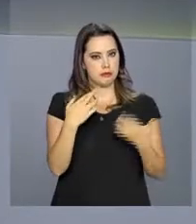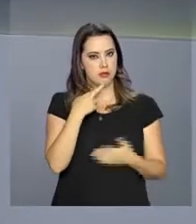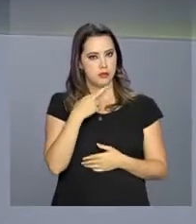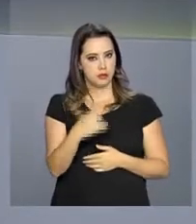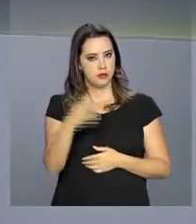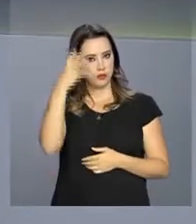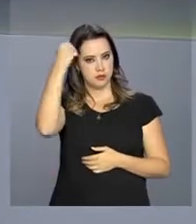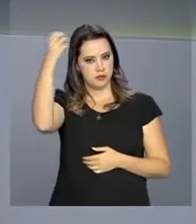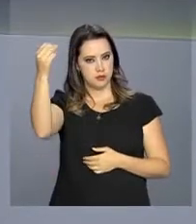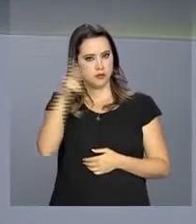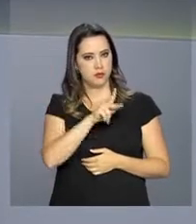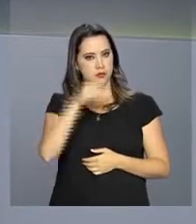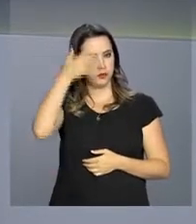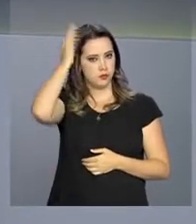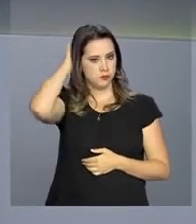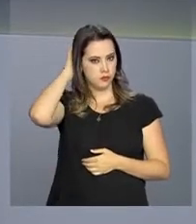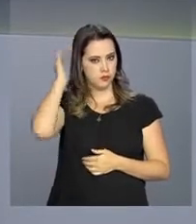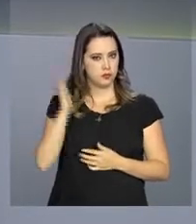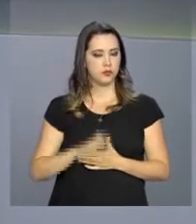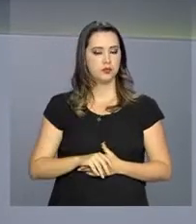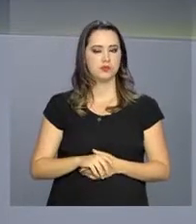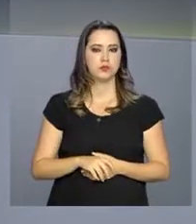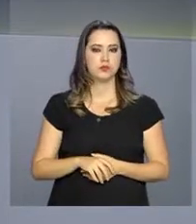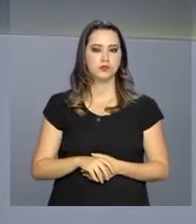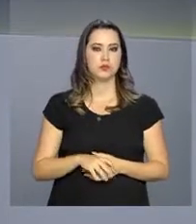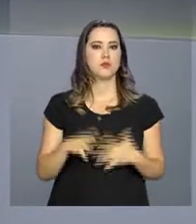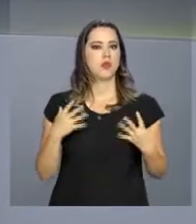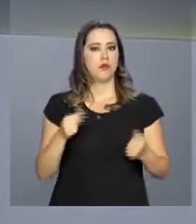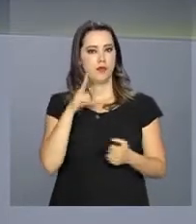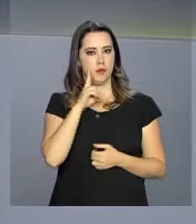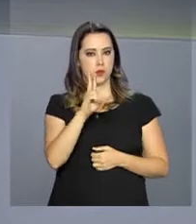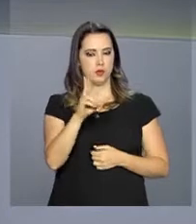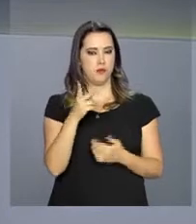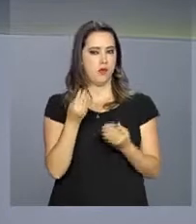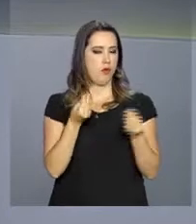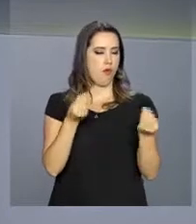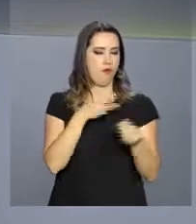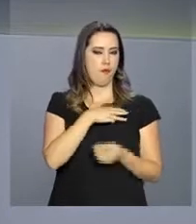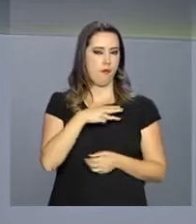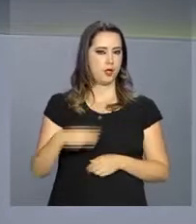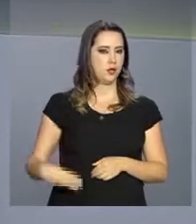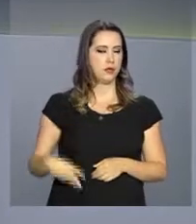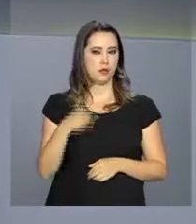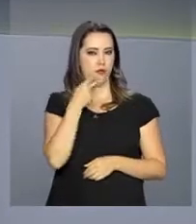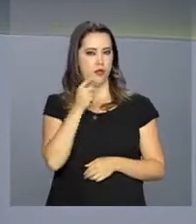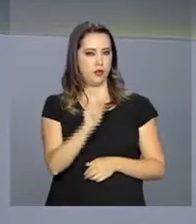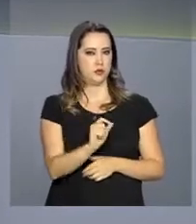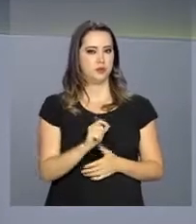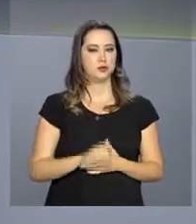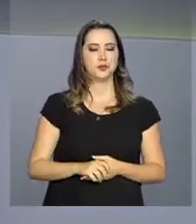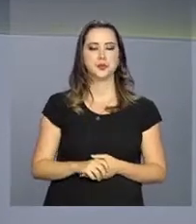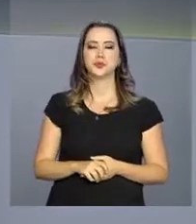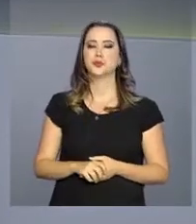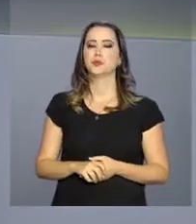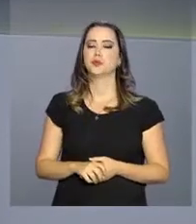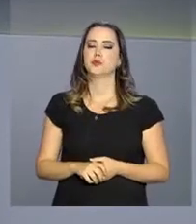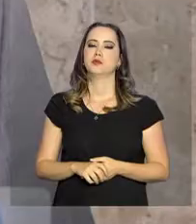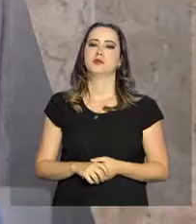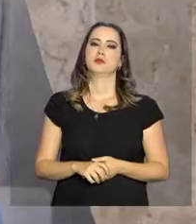os resultados dessa viagem para o presidente michel temer vamos acompanhar o que disse o ministro sérgio chegou